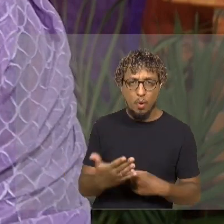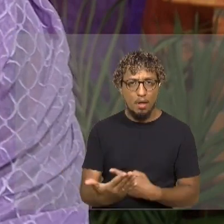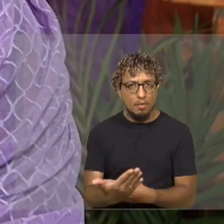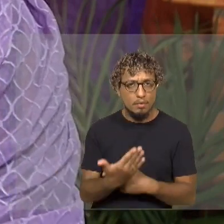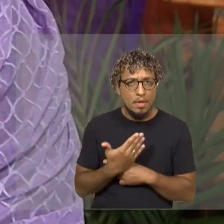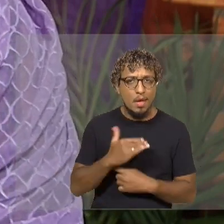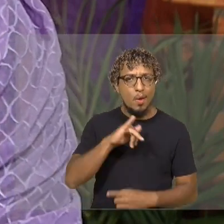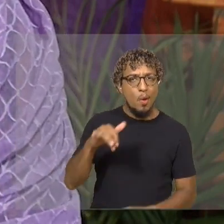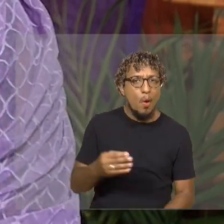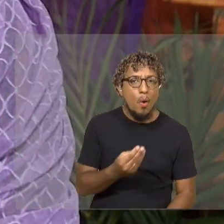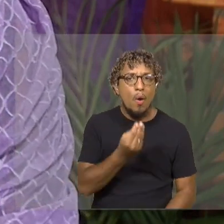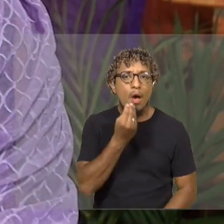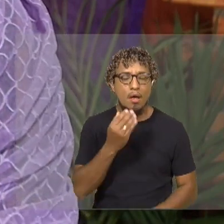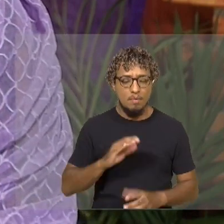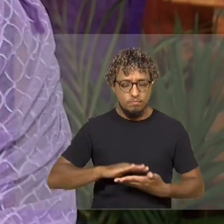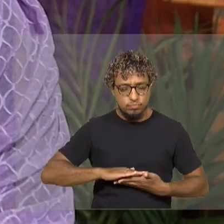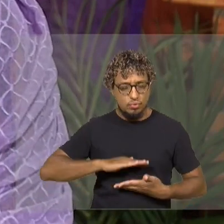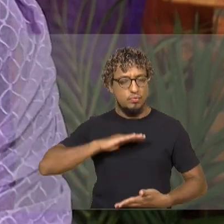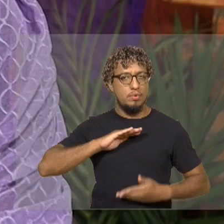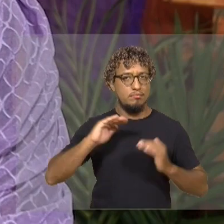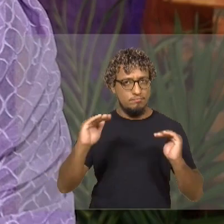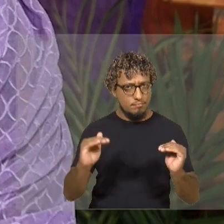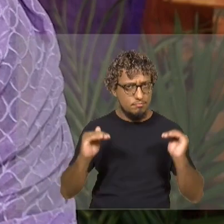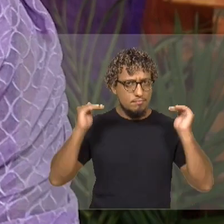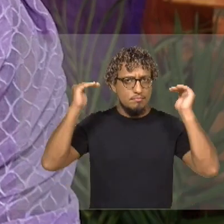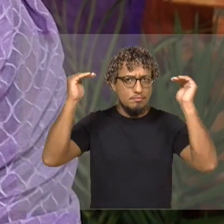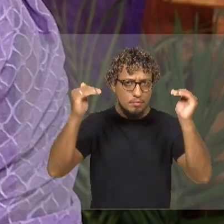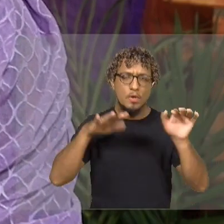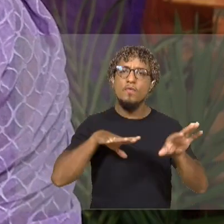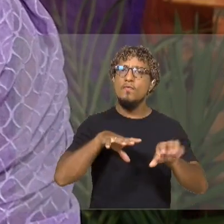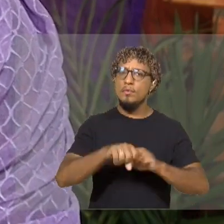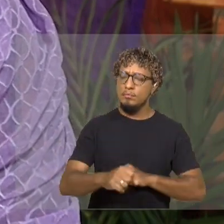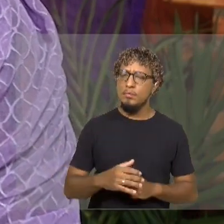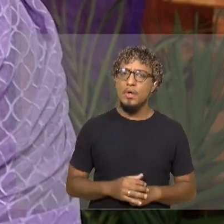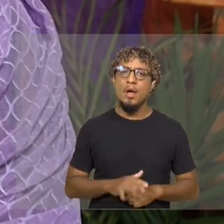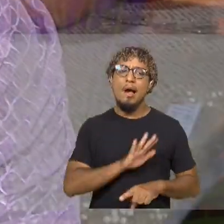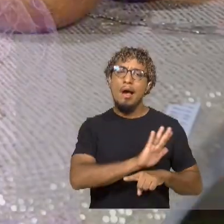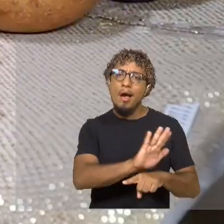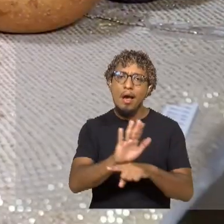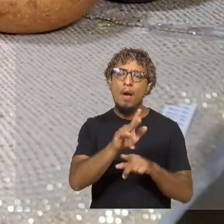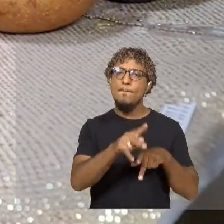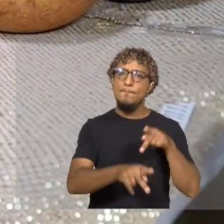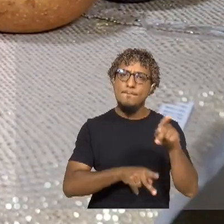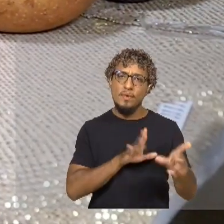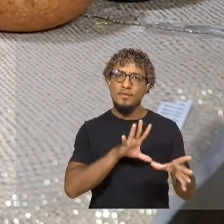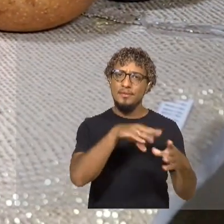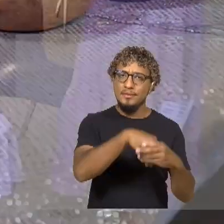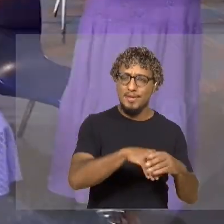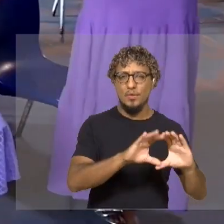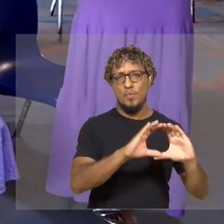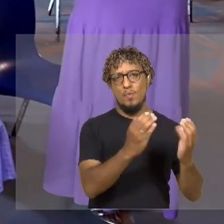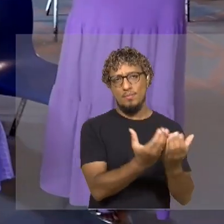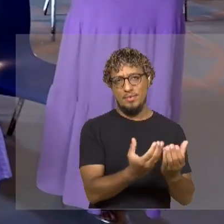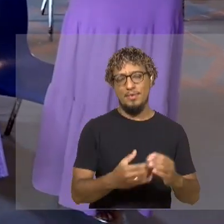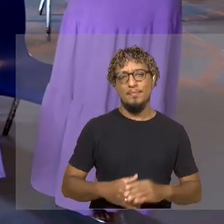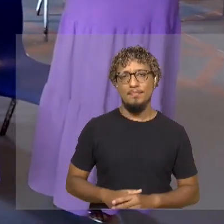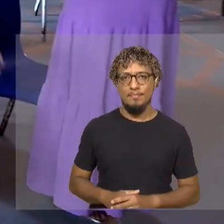oportunidade de ter a sua formação de nível superior e estar contribuindo com o seu povo dentro da sua comunidade.